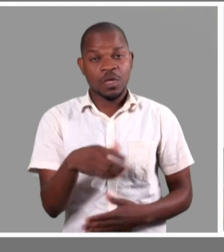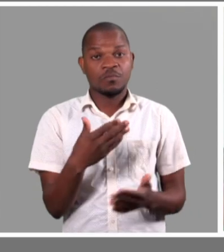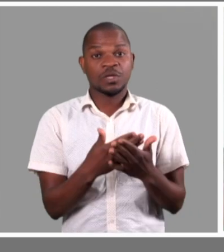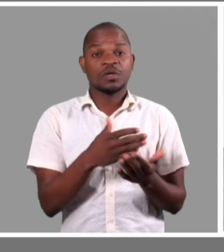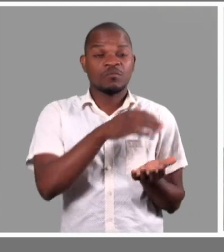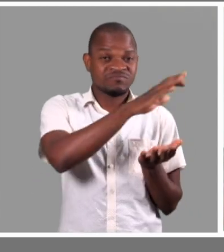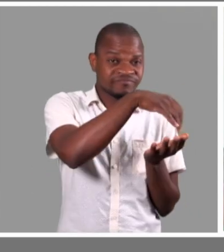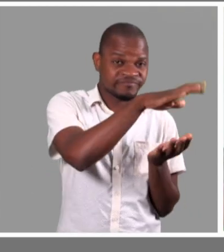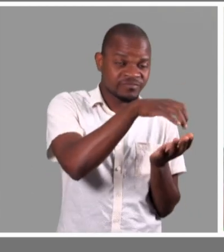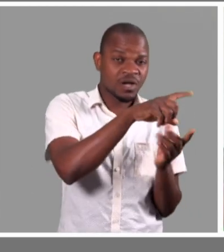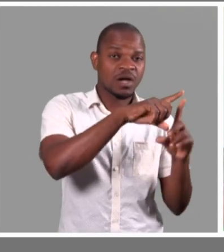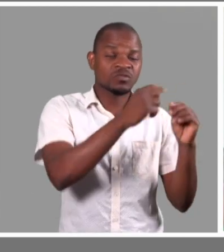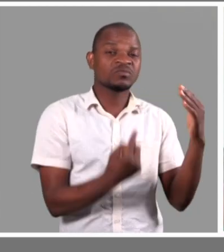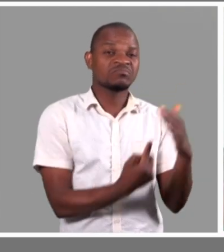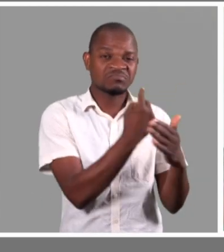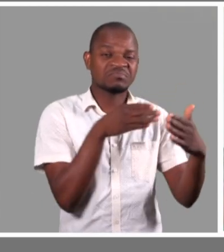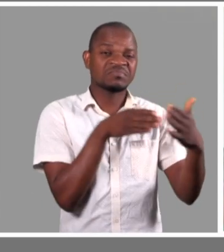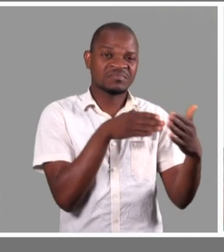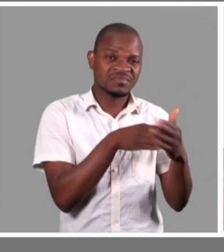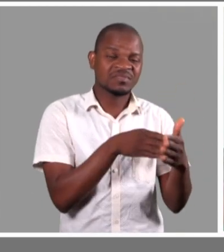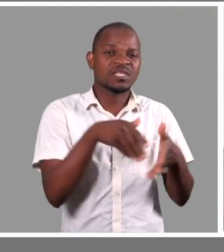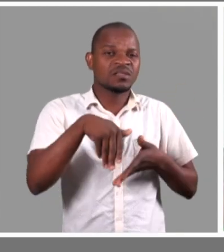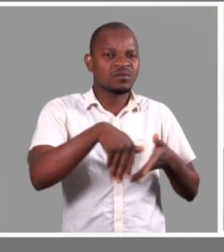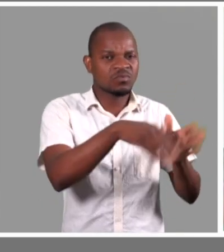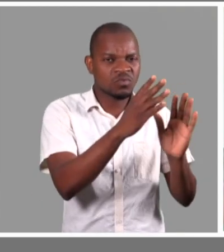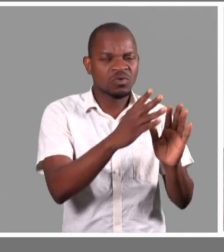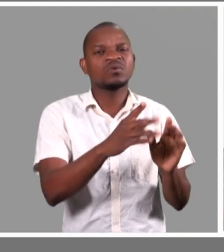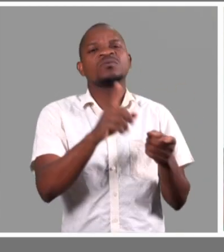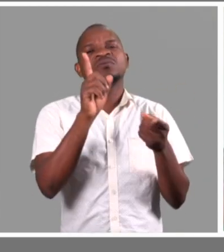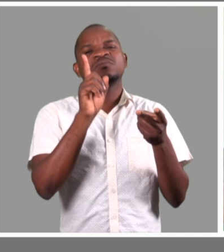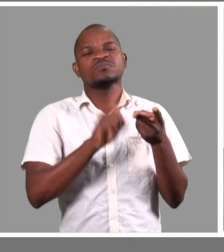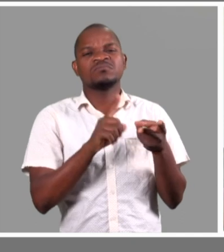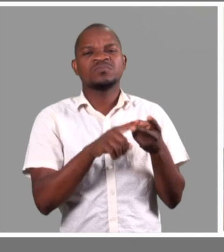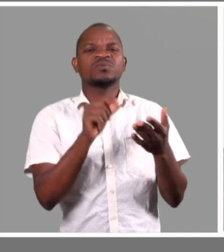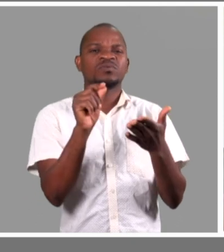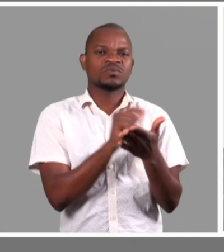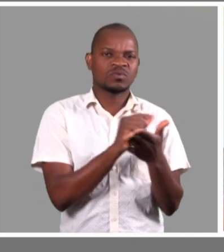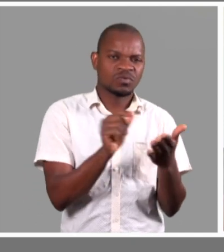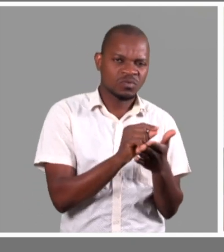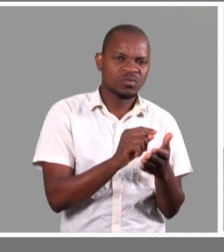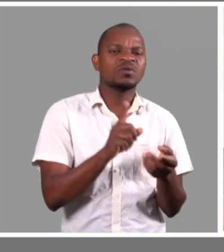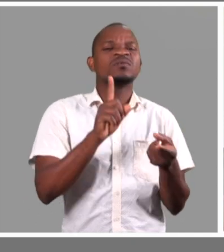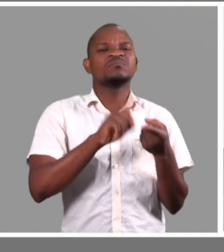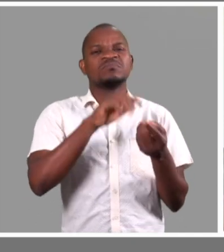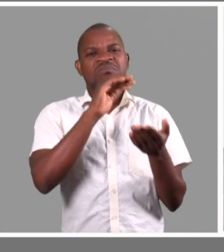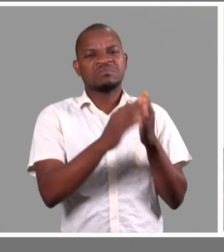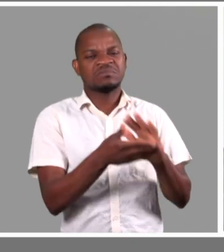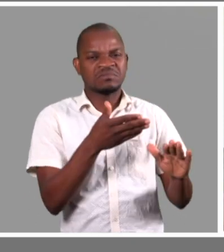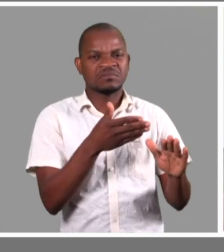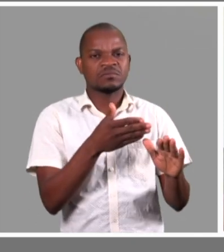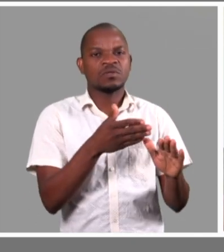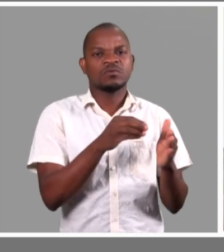porque se eu contasse tudo, que passava na rua, na escola, com